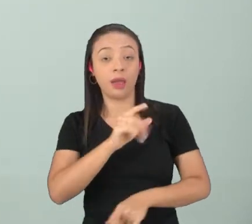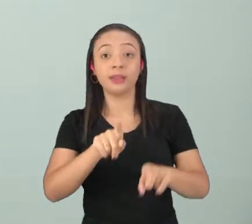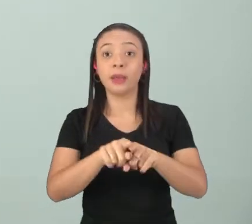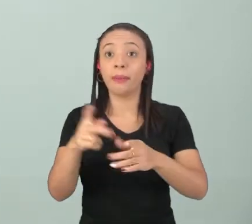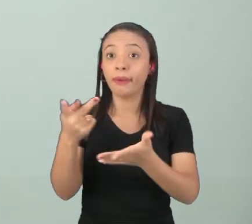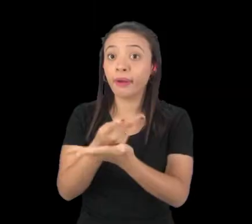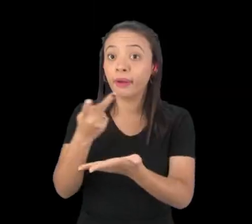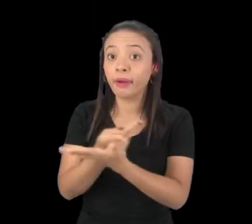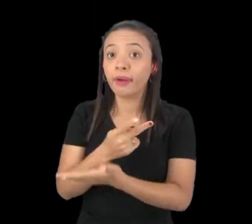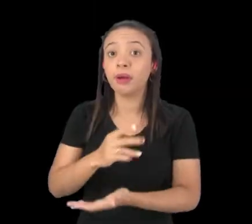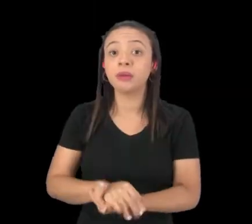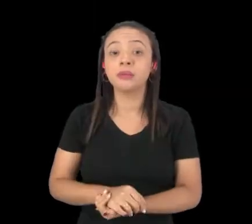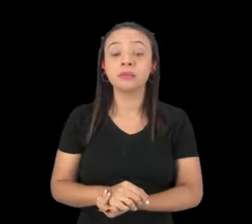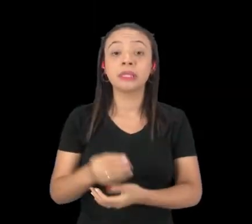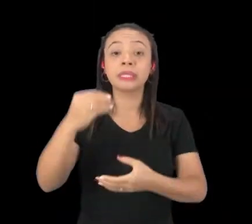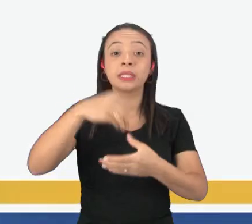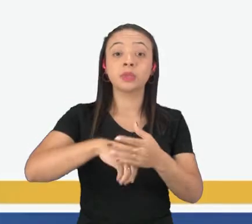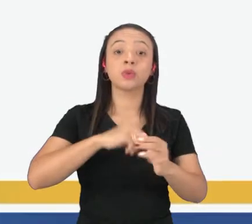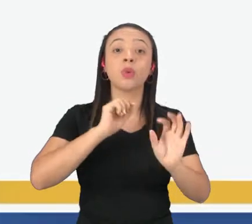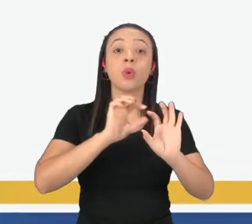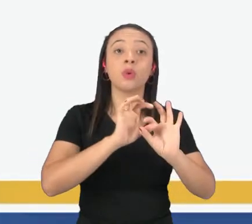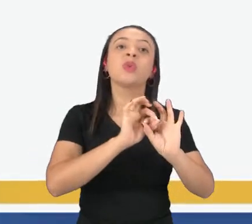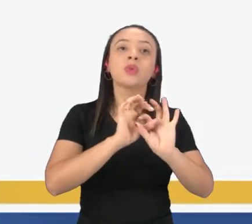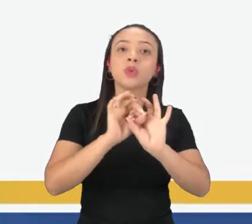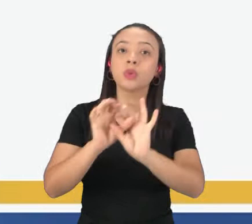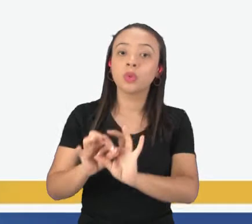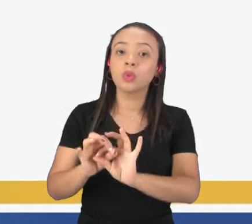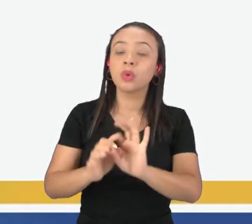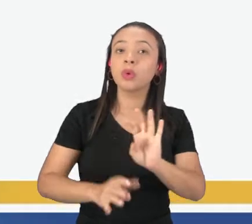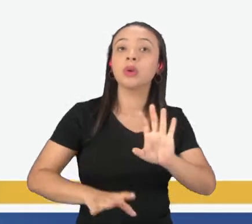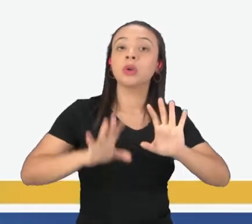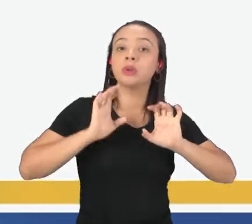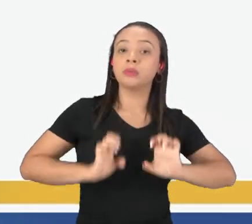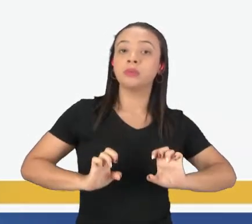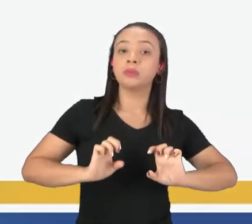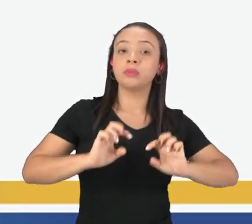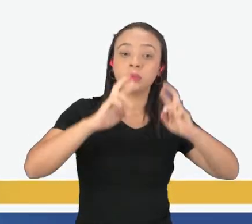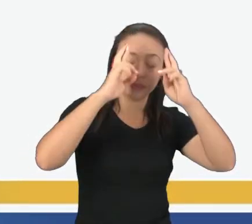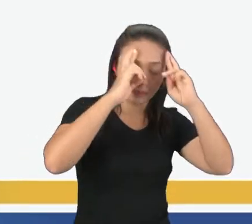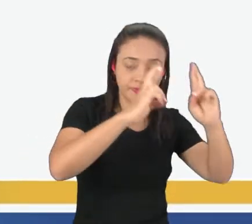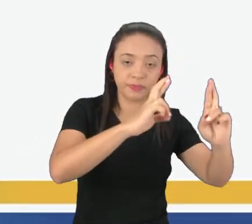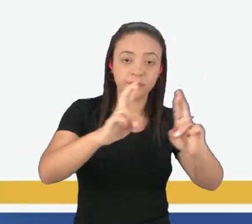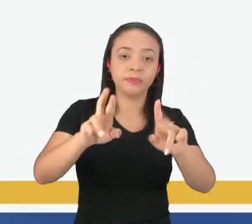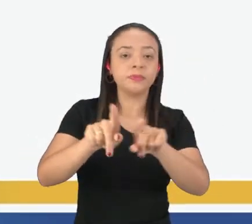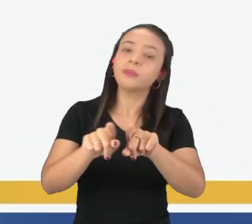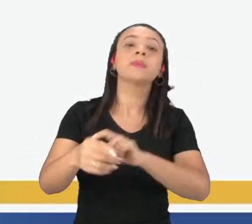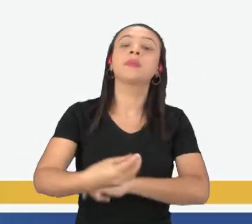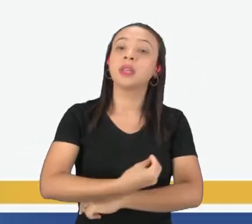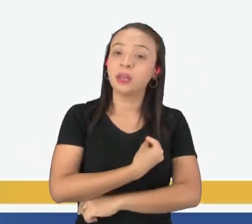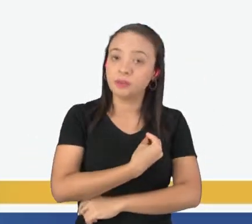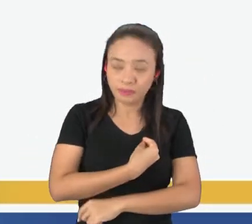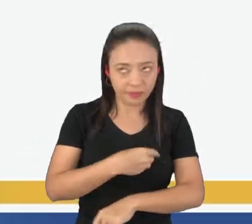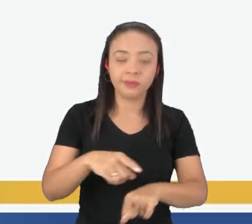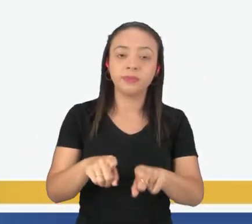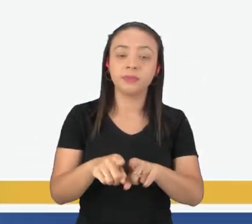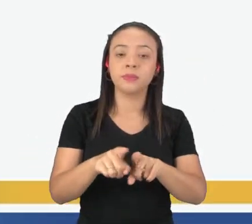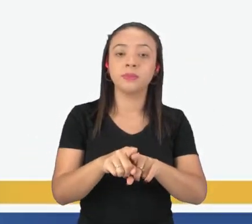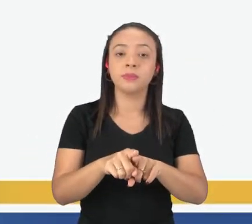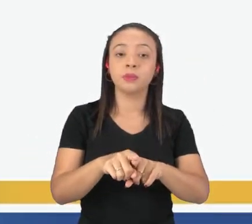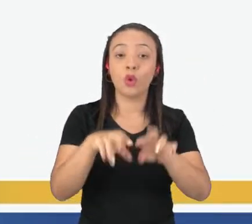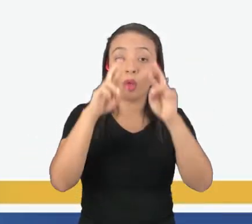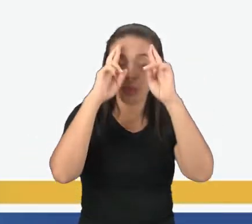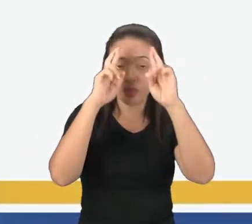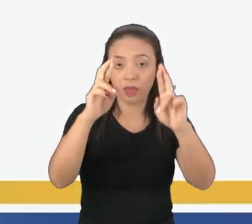e incorretos no contexto de atitudes éticas de respeito à vida e à dignidade